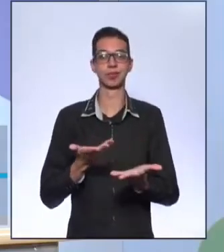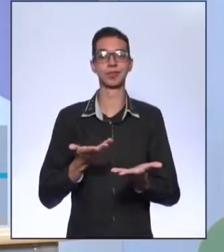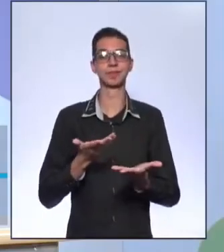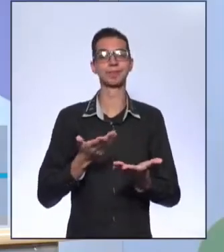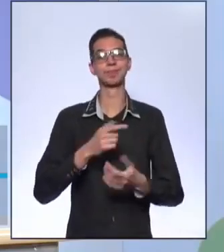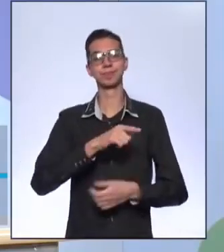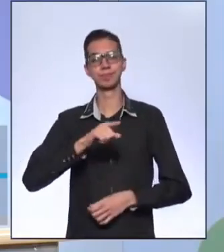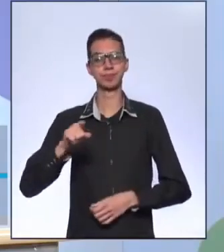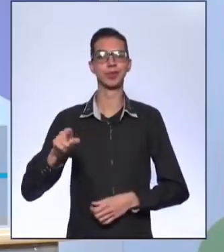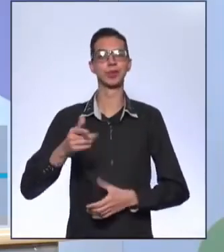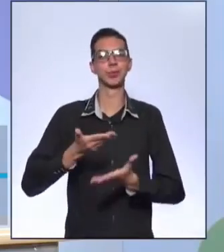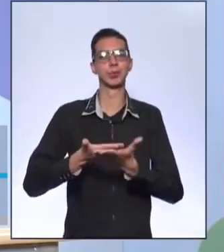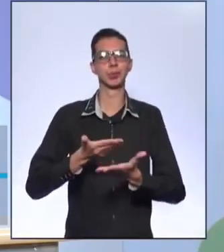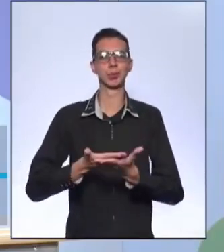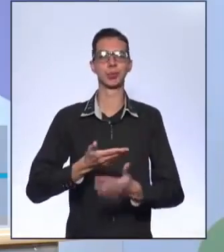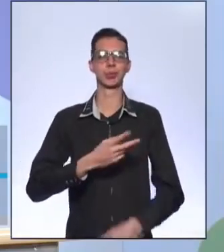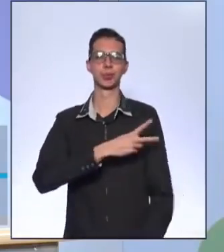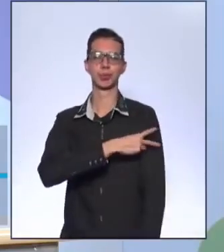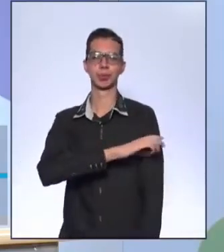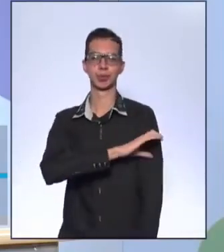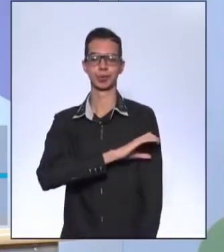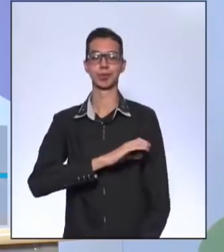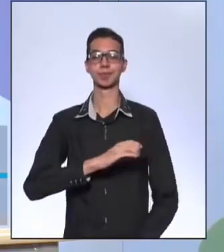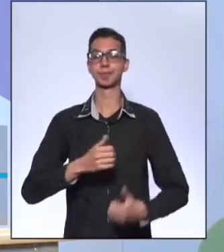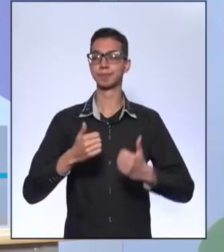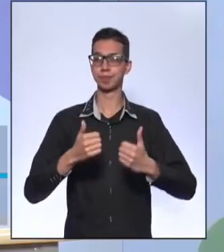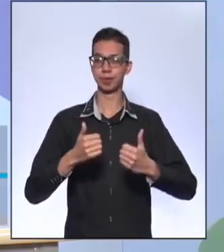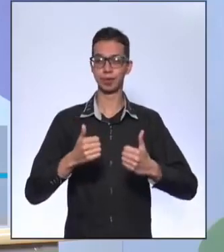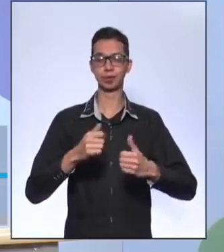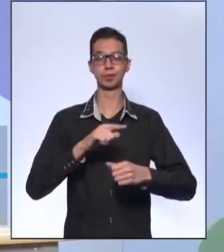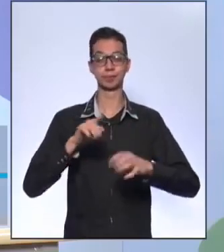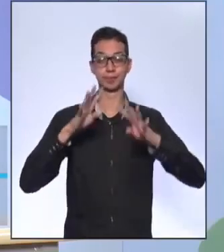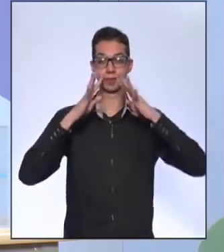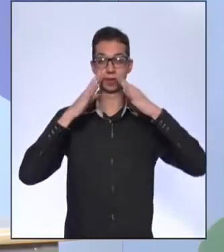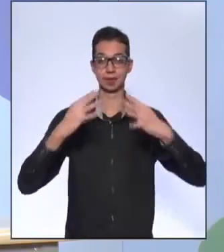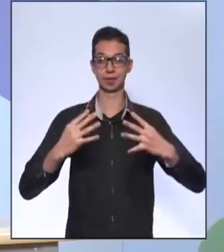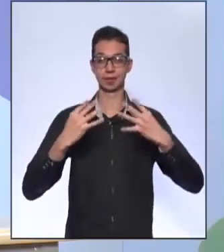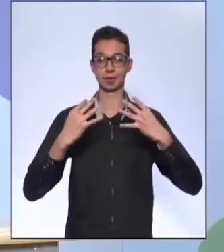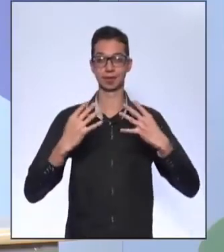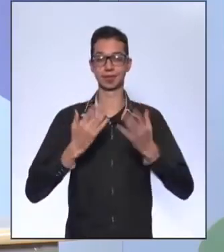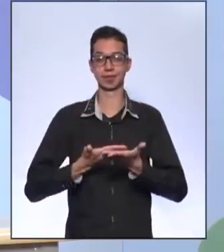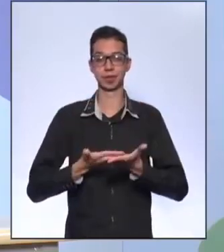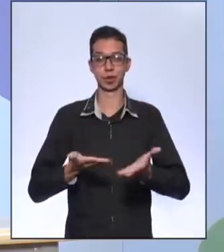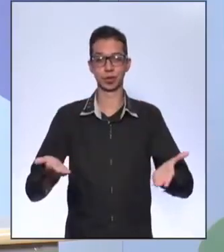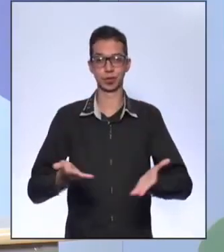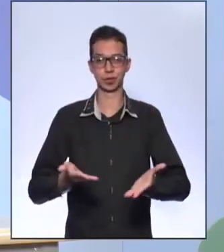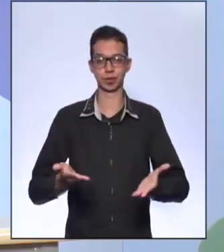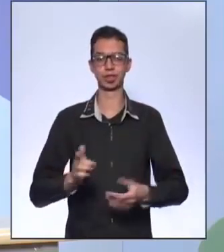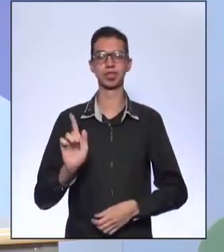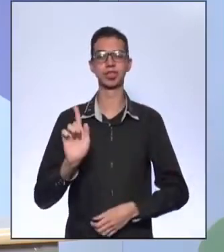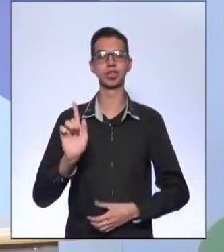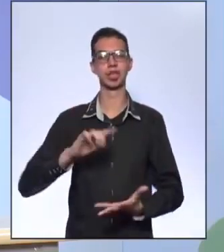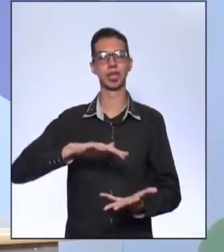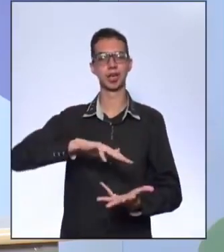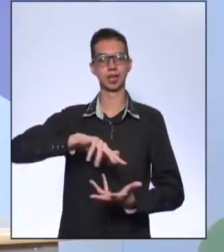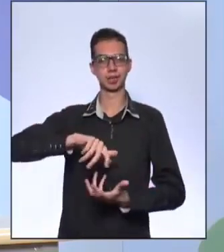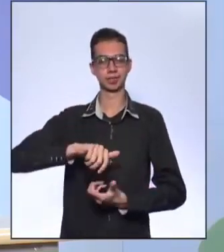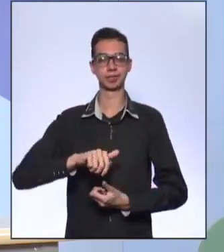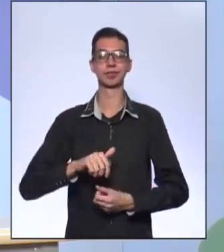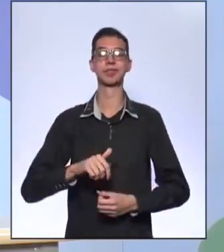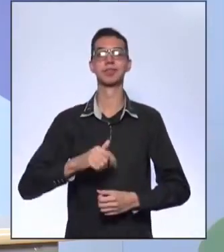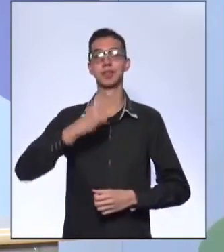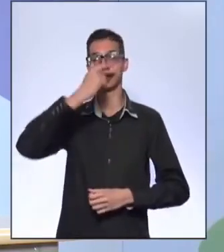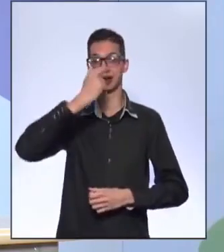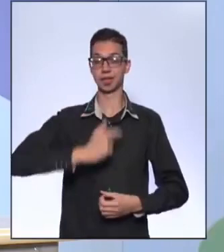aula para todos os estudantes da 2ª série do Ensino Médio que estão nos acompanhando nessa aula de hoje de geografia também